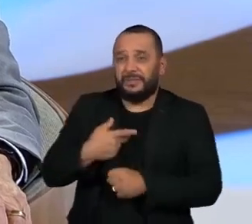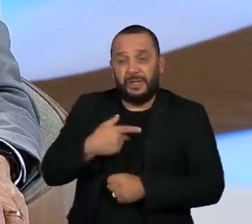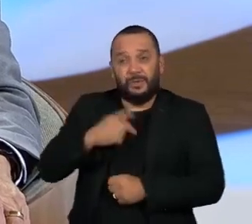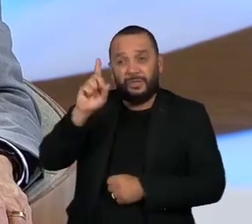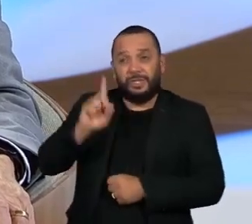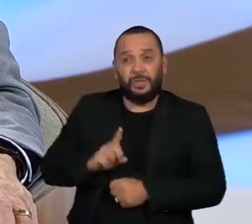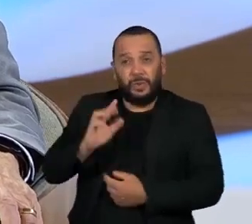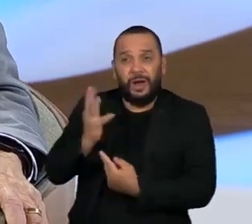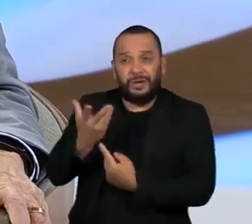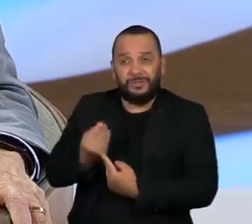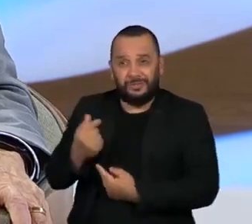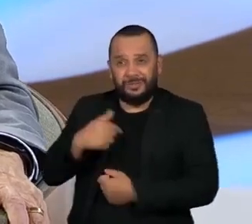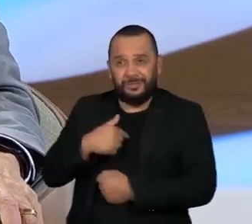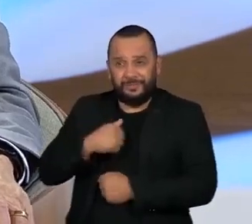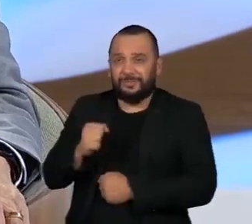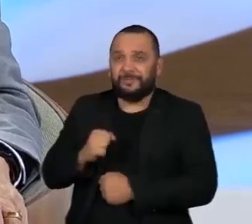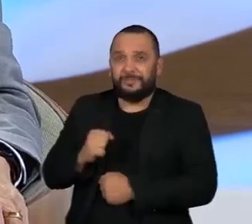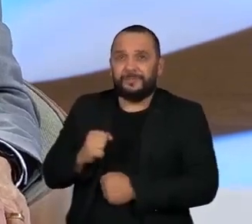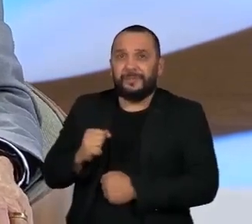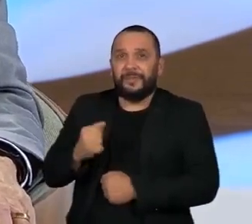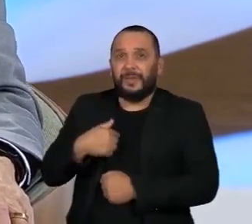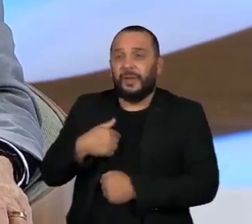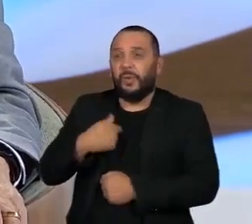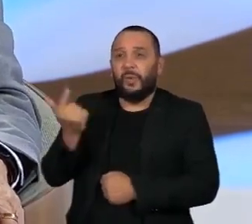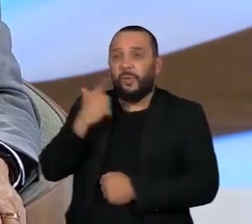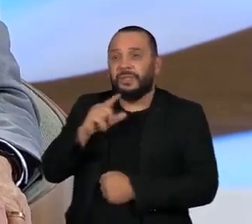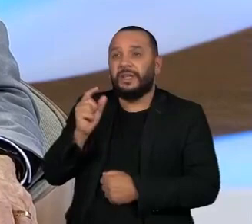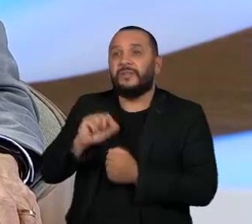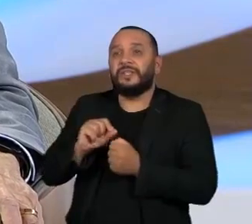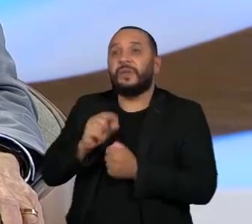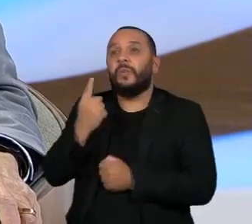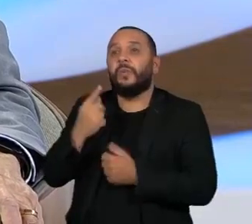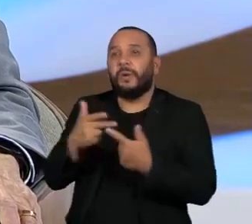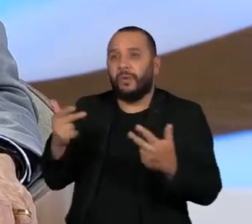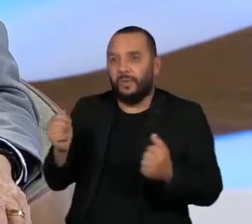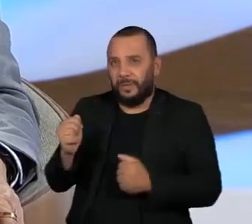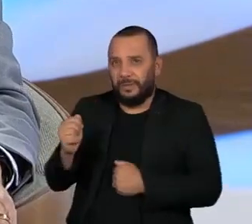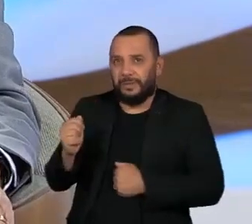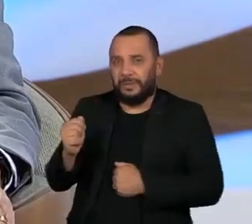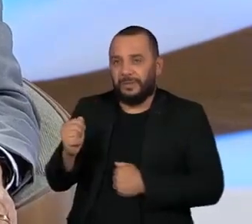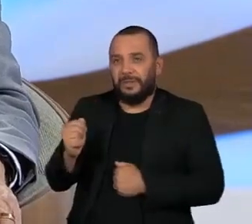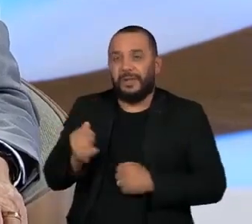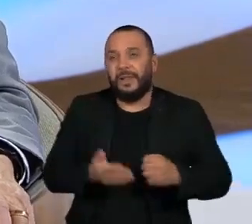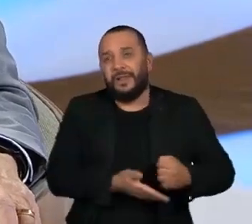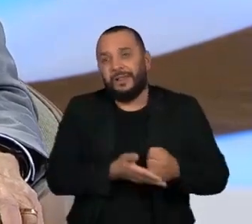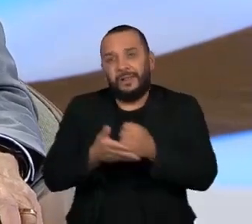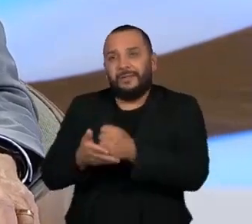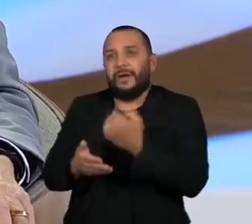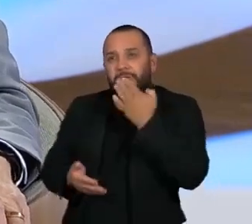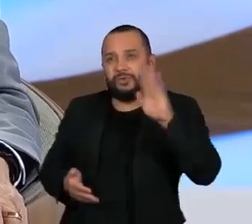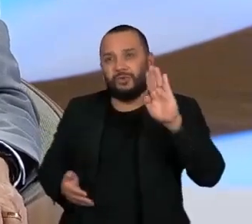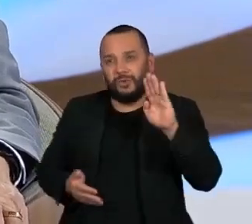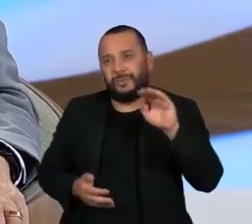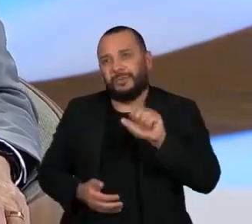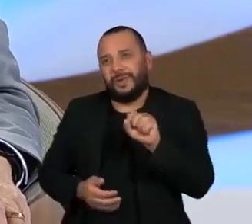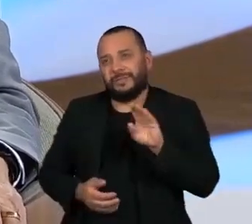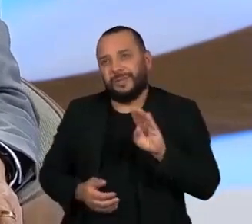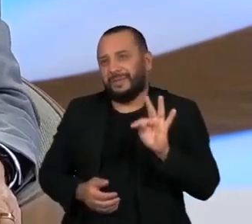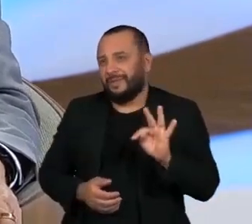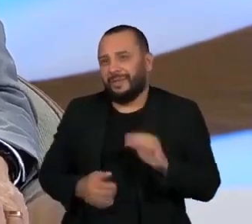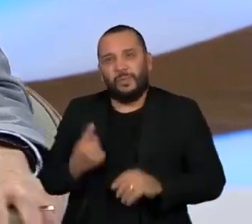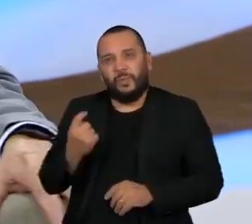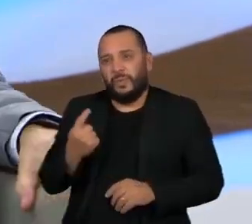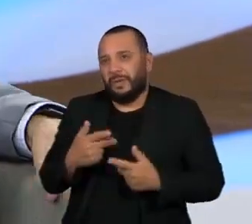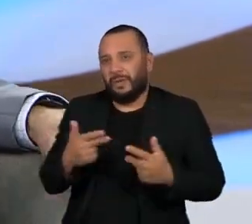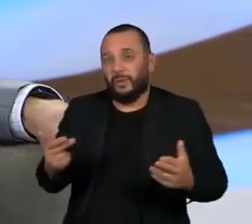diretora artístico só consegui fazer uma coisa levar o Jô para lá única